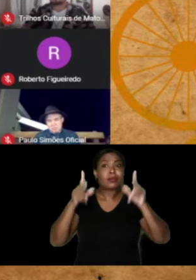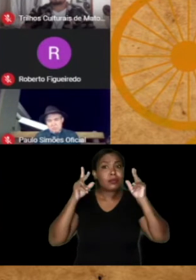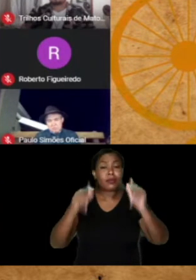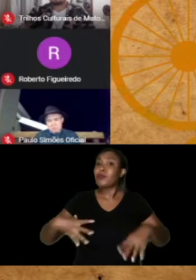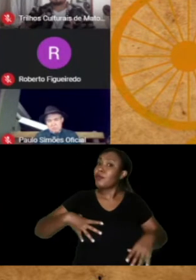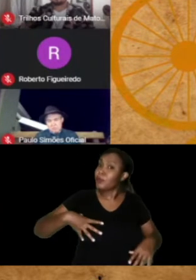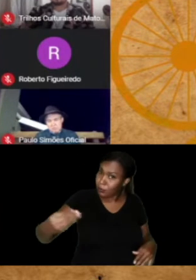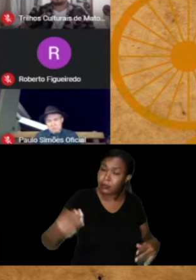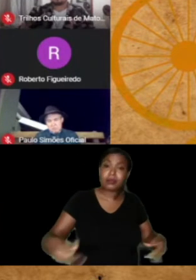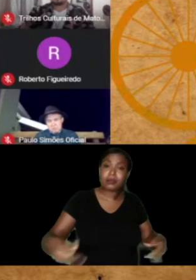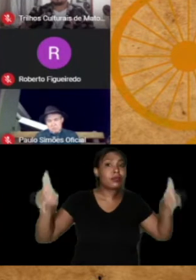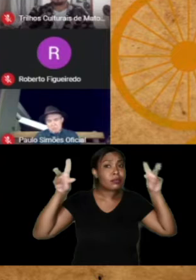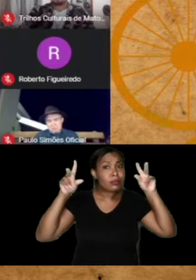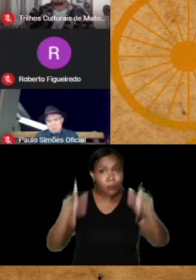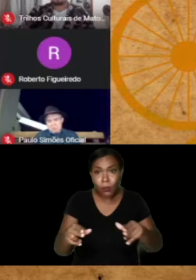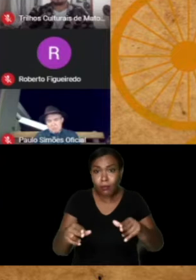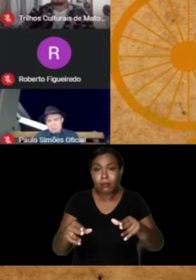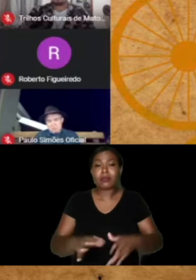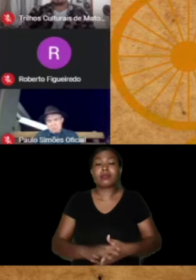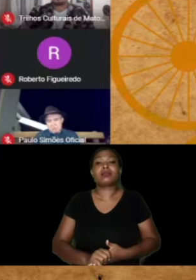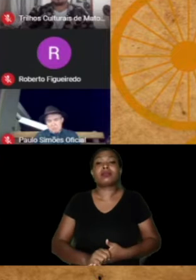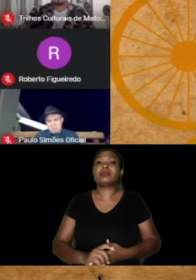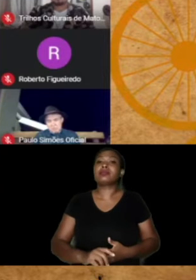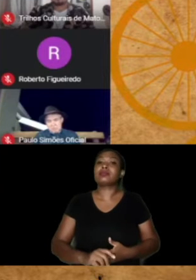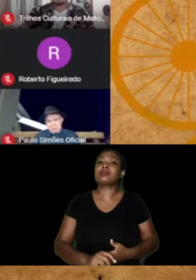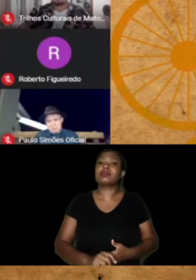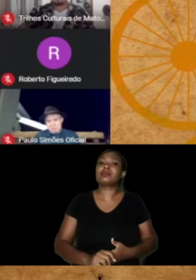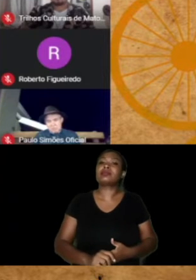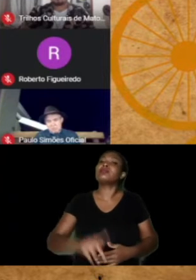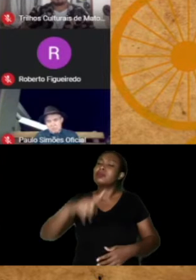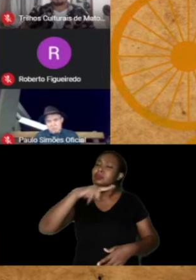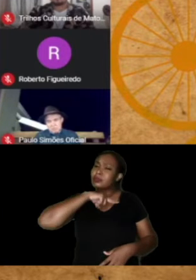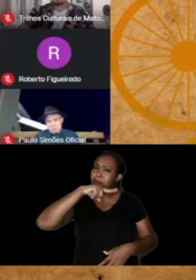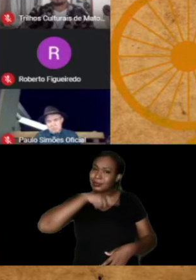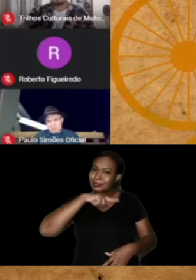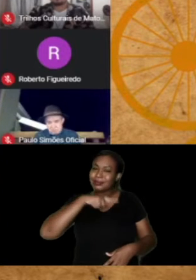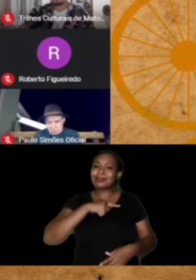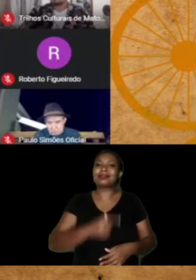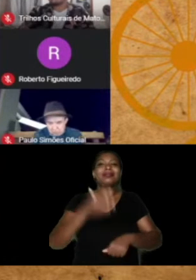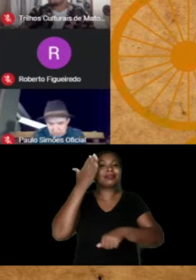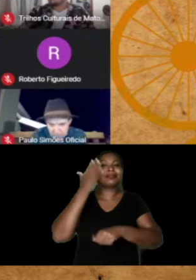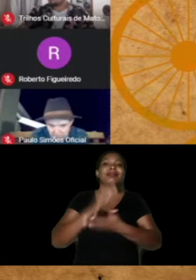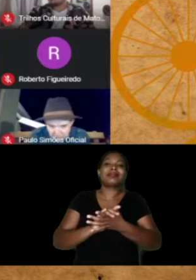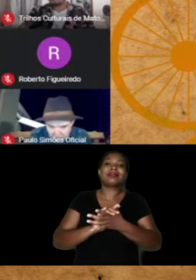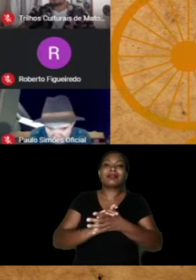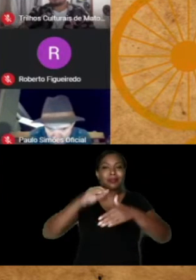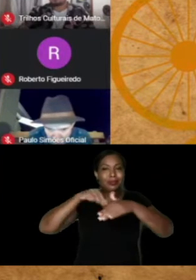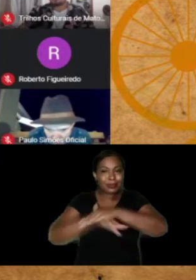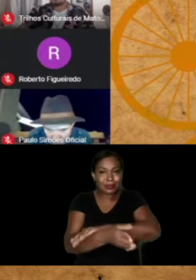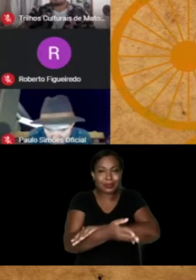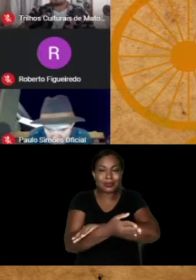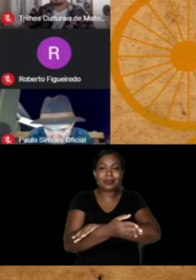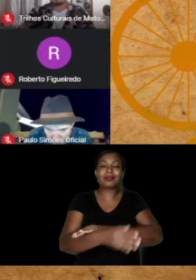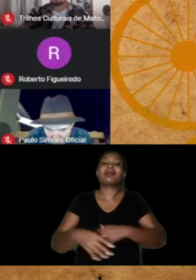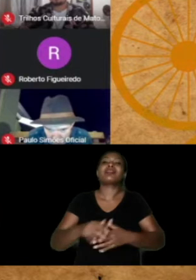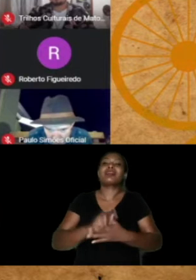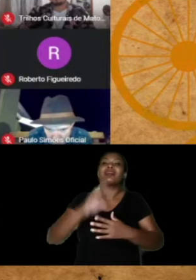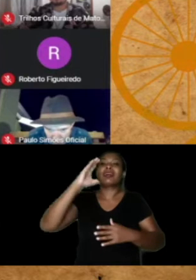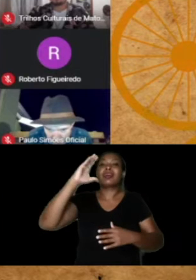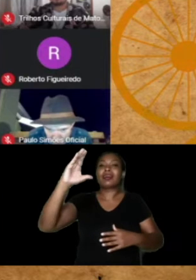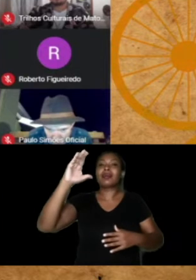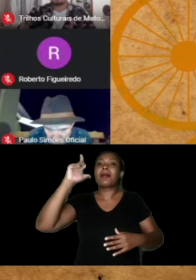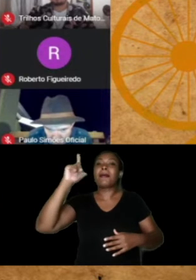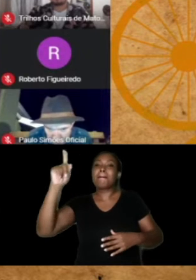filhos. Nós tínhamos o hábito de sair de Campo Grande e parávamos no quintal do